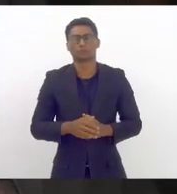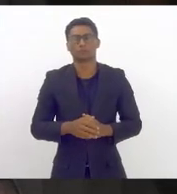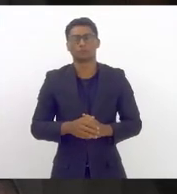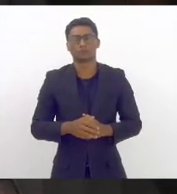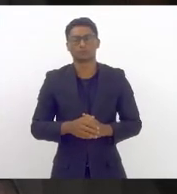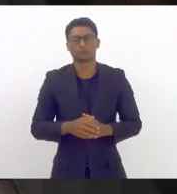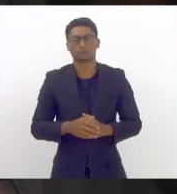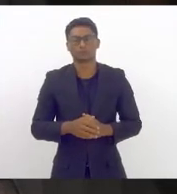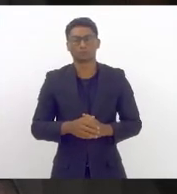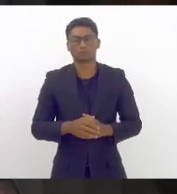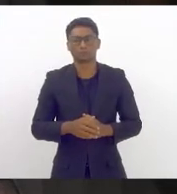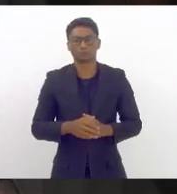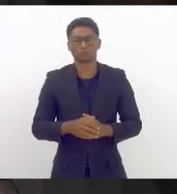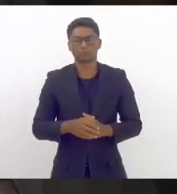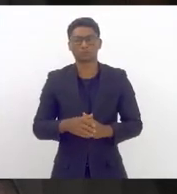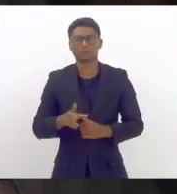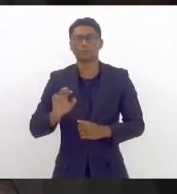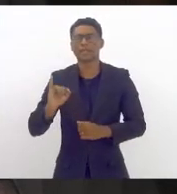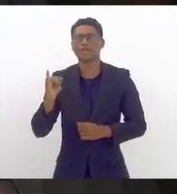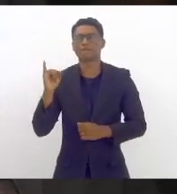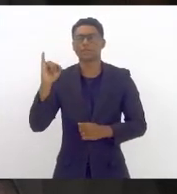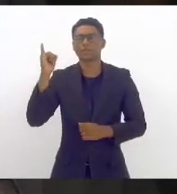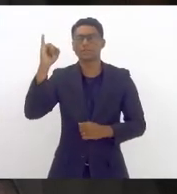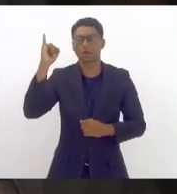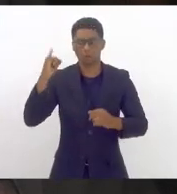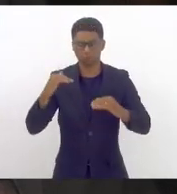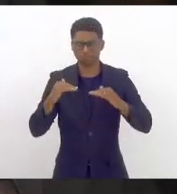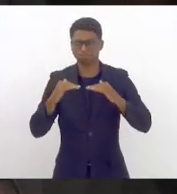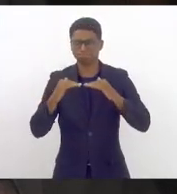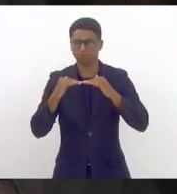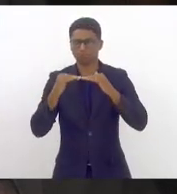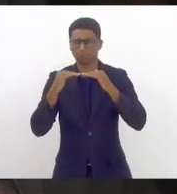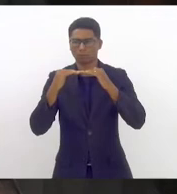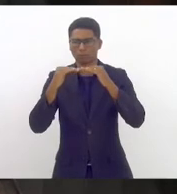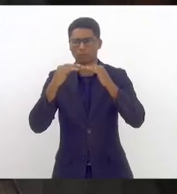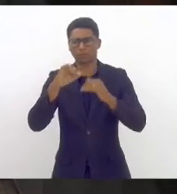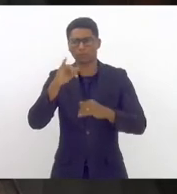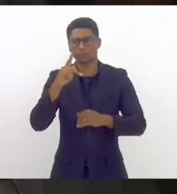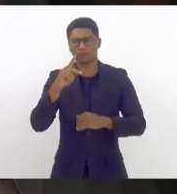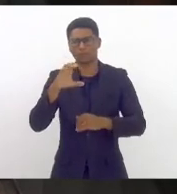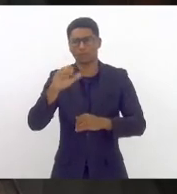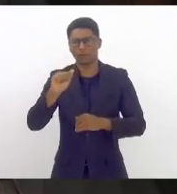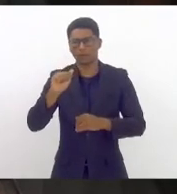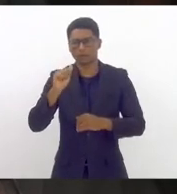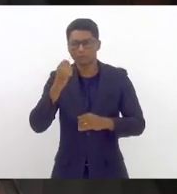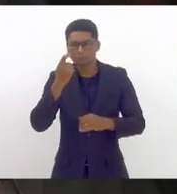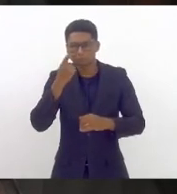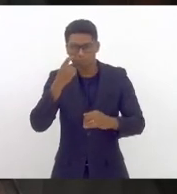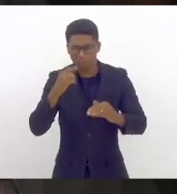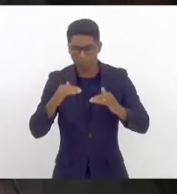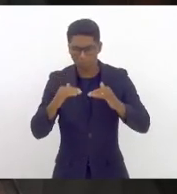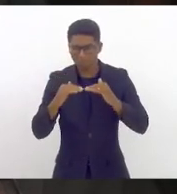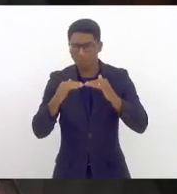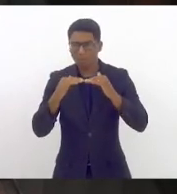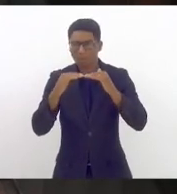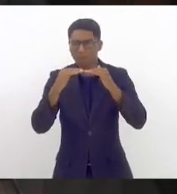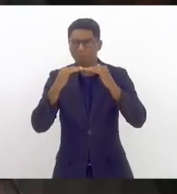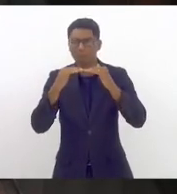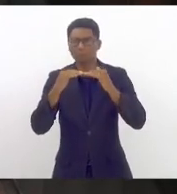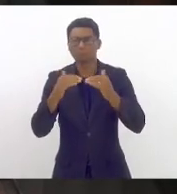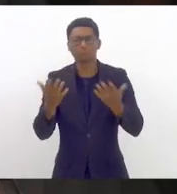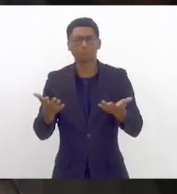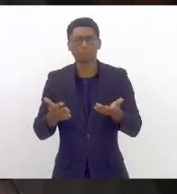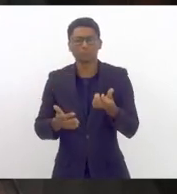pelo indicador da inflação oficial que é o IPCA ela seria de